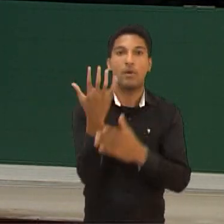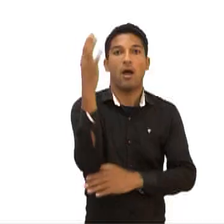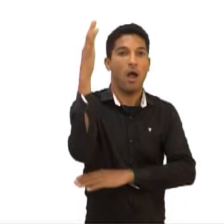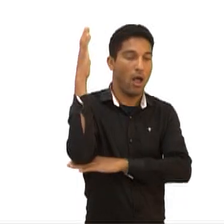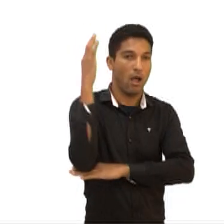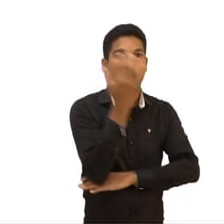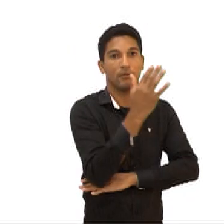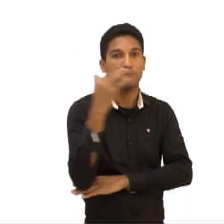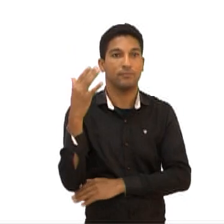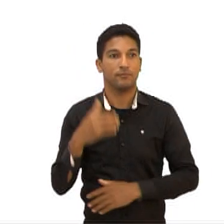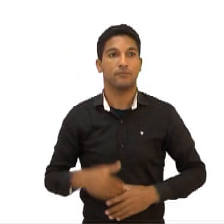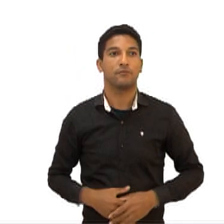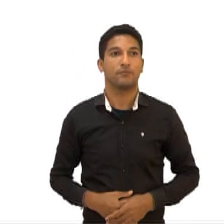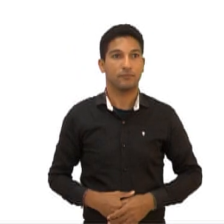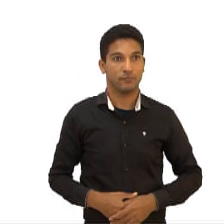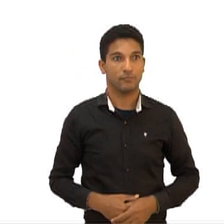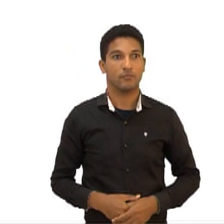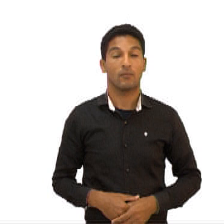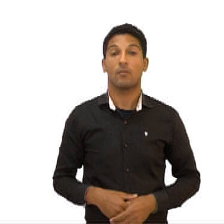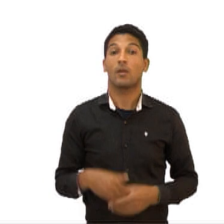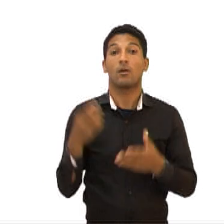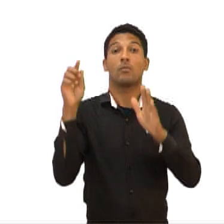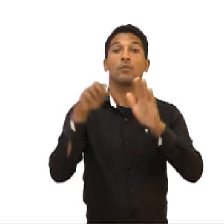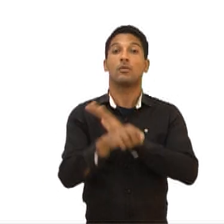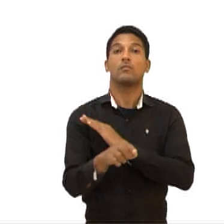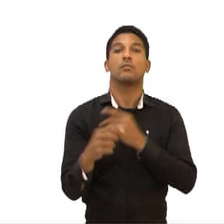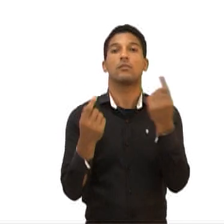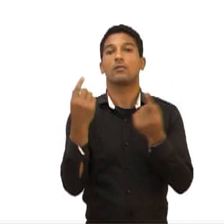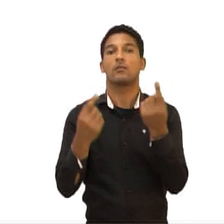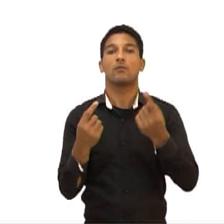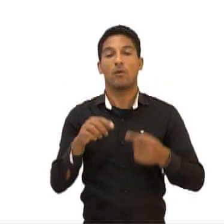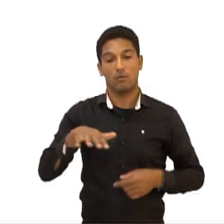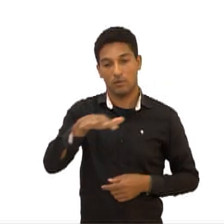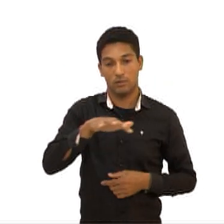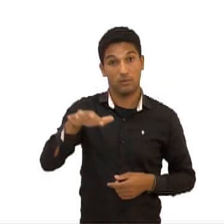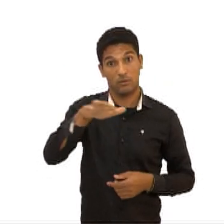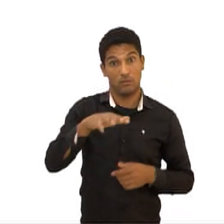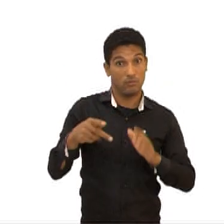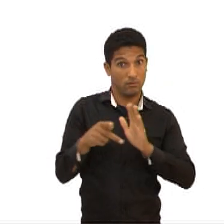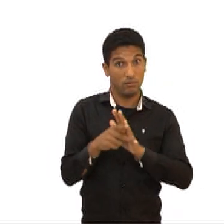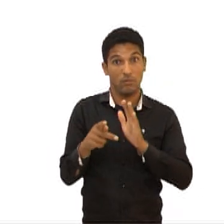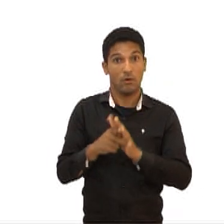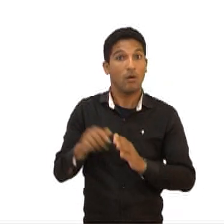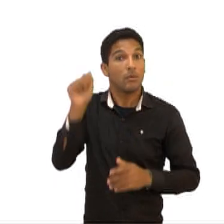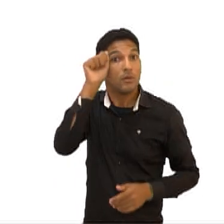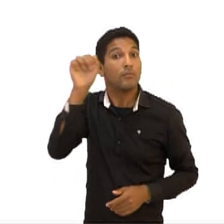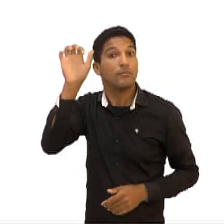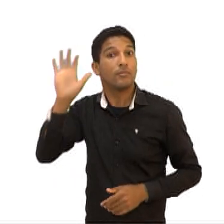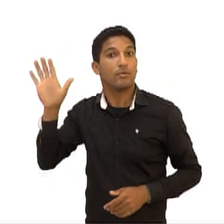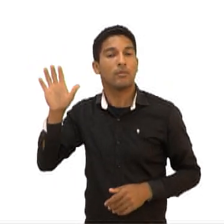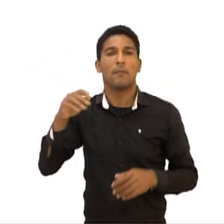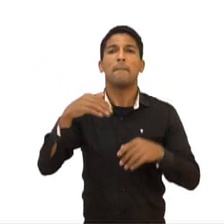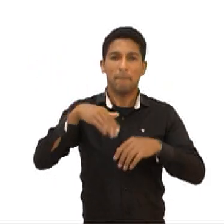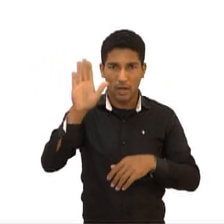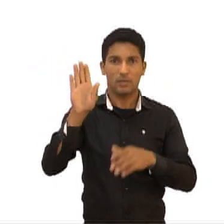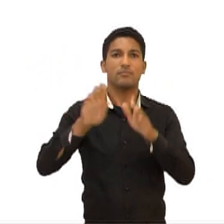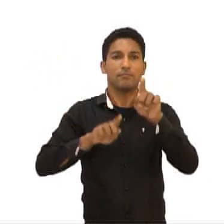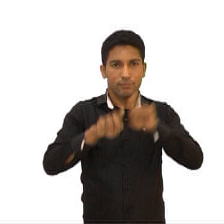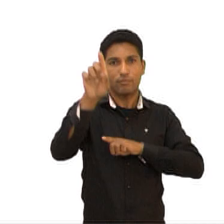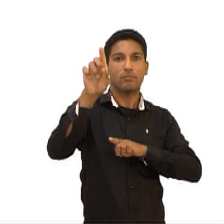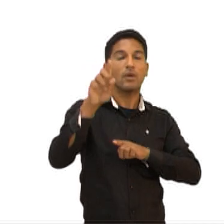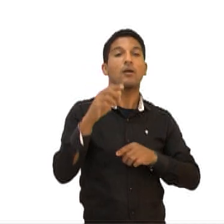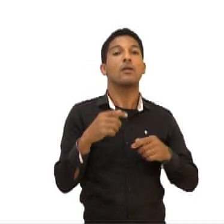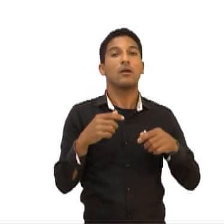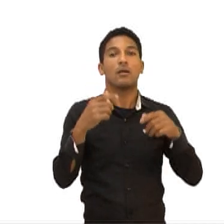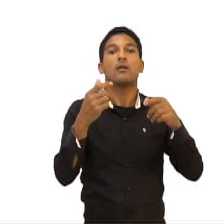Vamos para um quiz aqui rapidinho. Qual é a região do continente asiático de maior destaque na agricultura? O Oriente Médio?